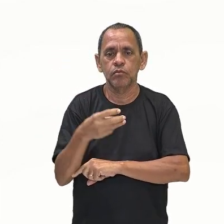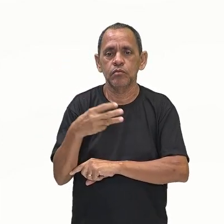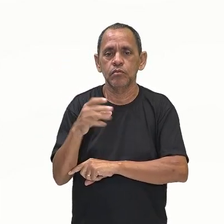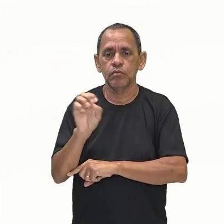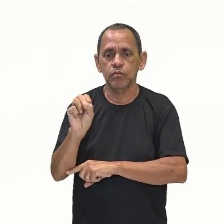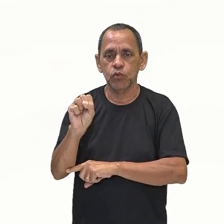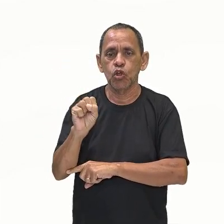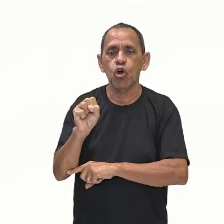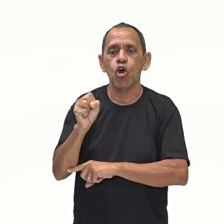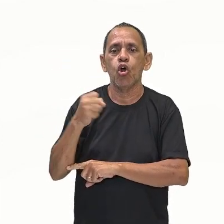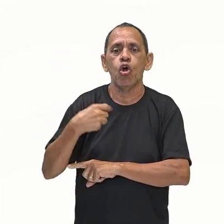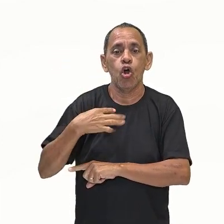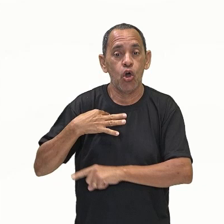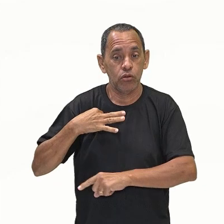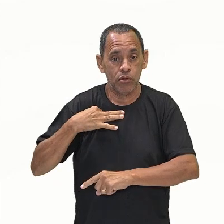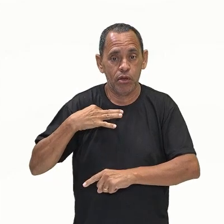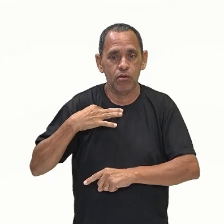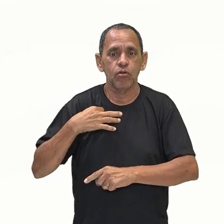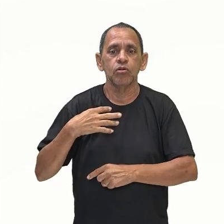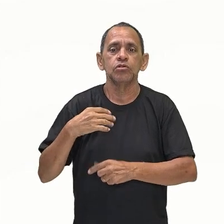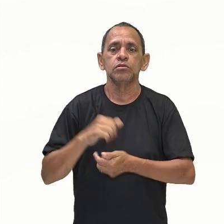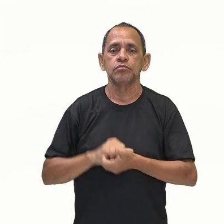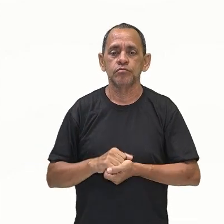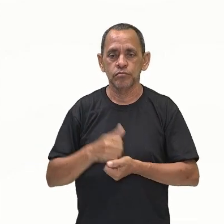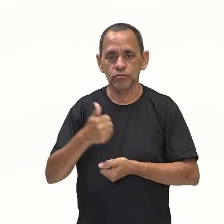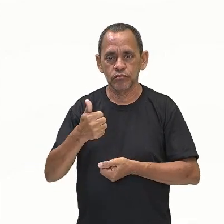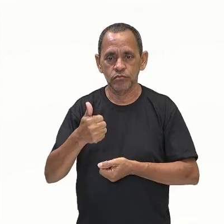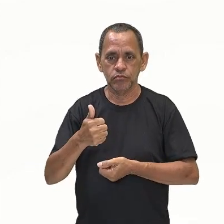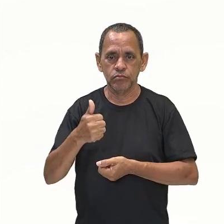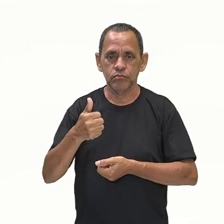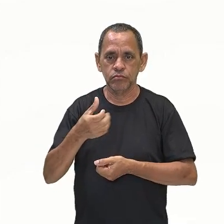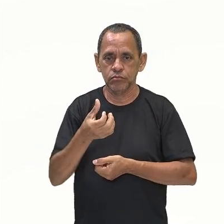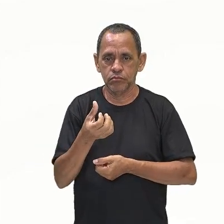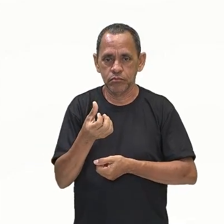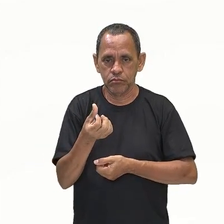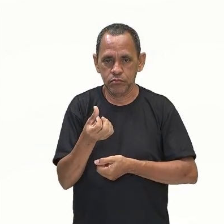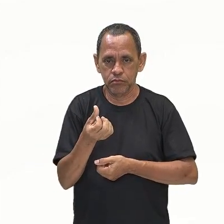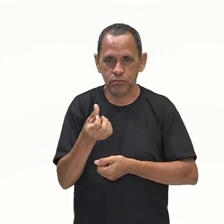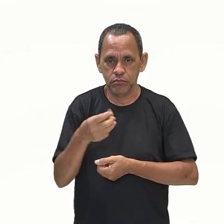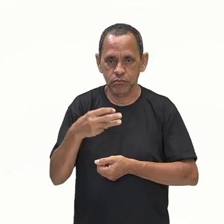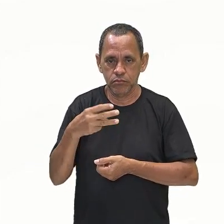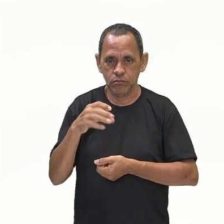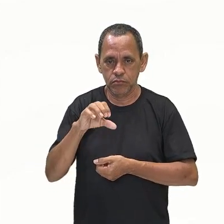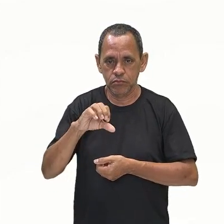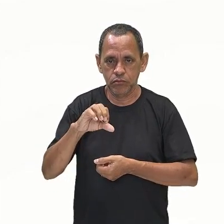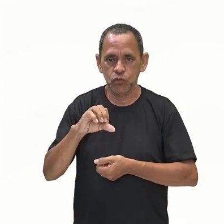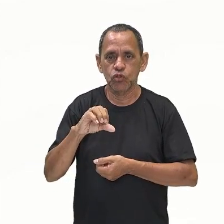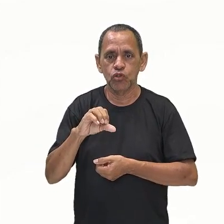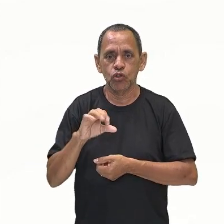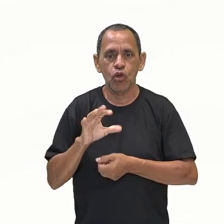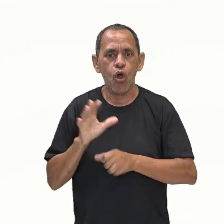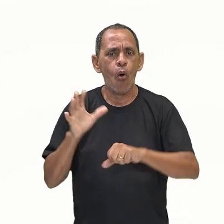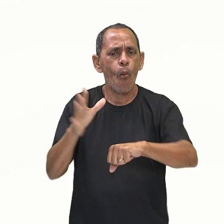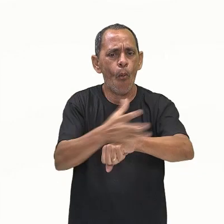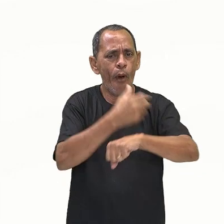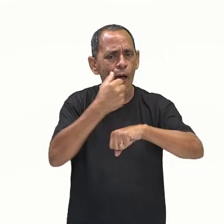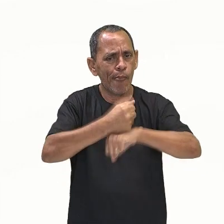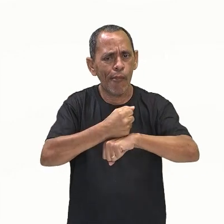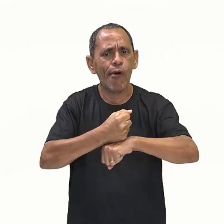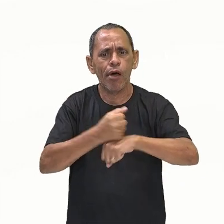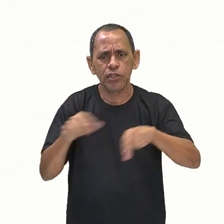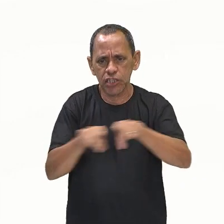de 1639, fazendo com que o Portugal tomasse essa posse da Amazônia por finalmente